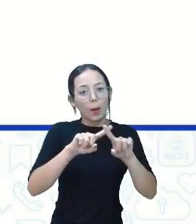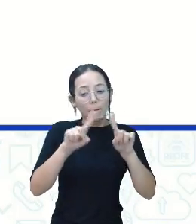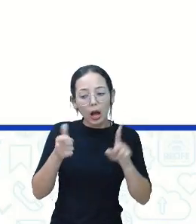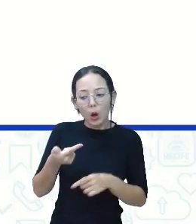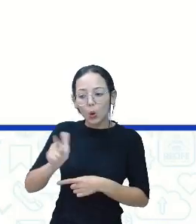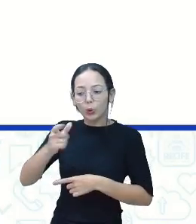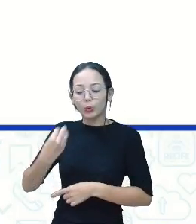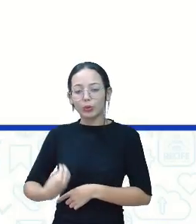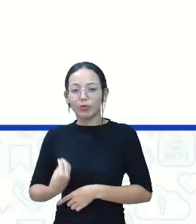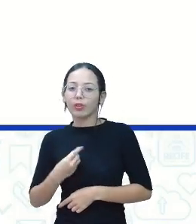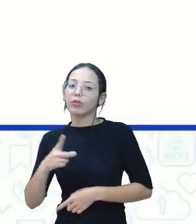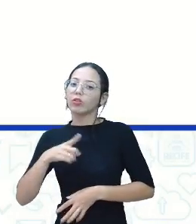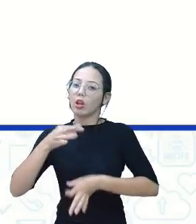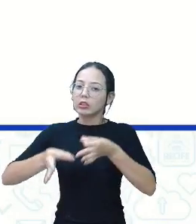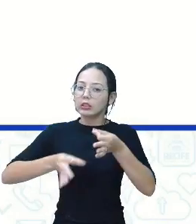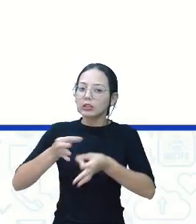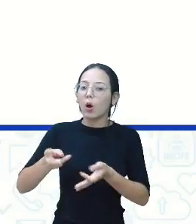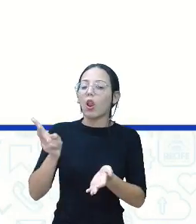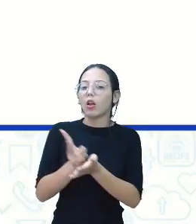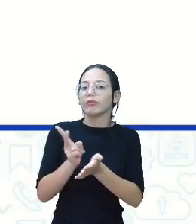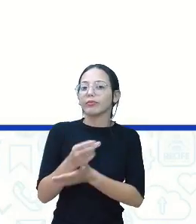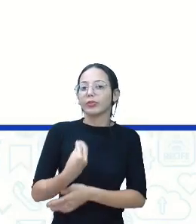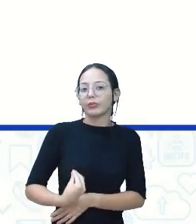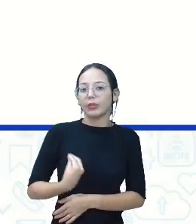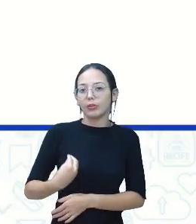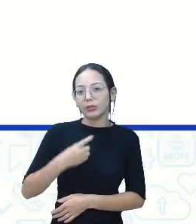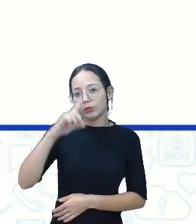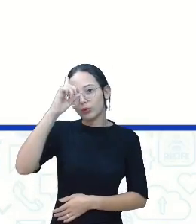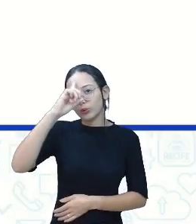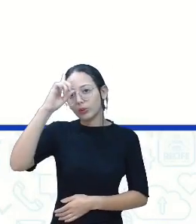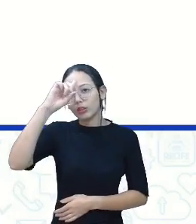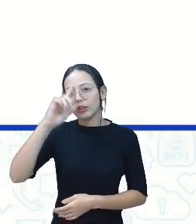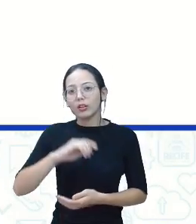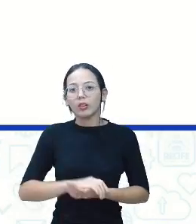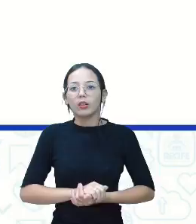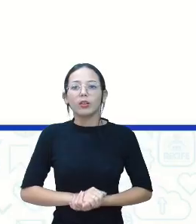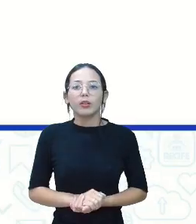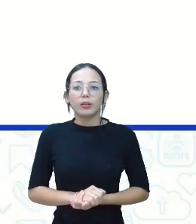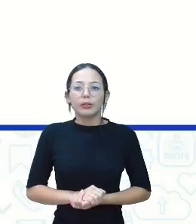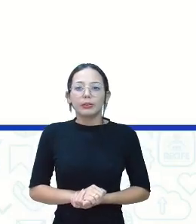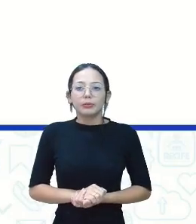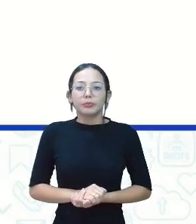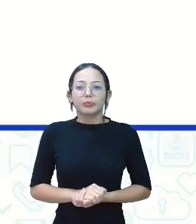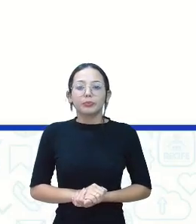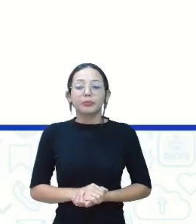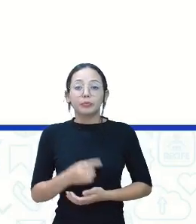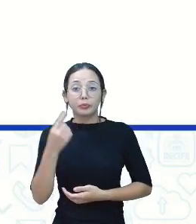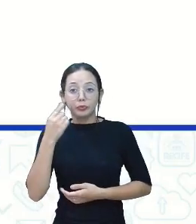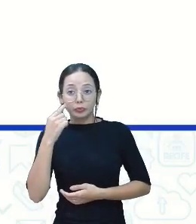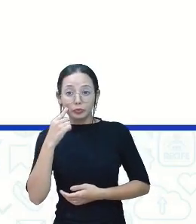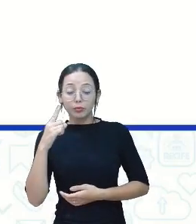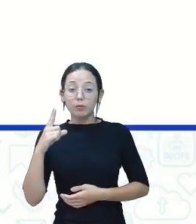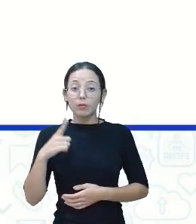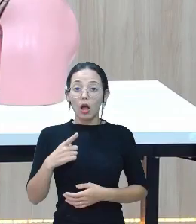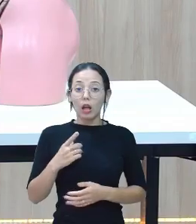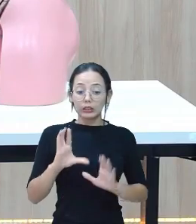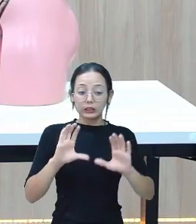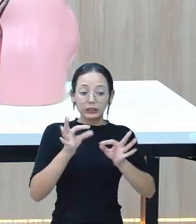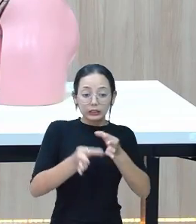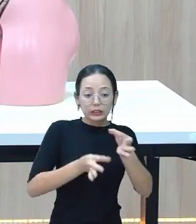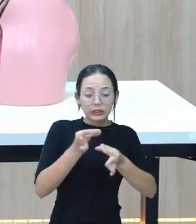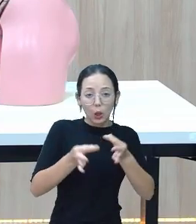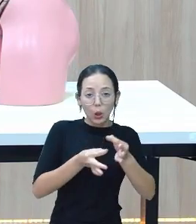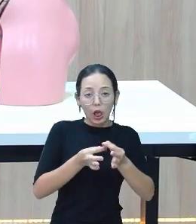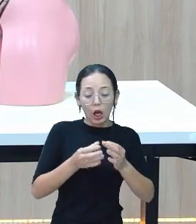outros possuem célula para a sua sobrevivência diária. As células, elas estão divididas em dois